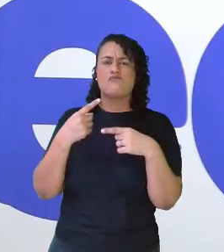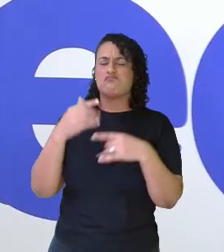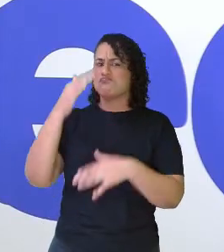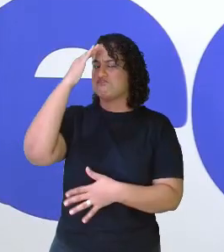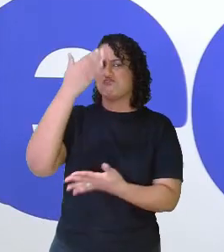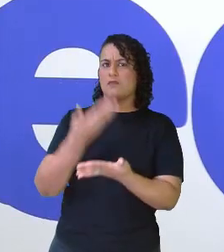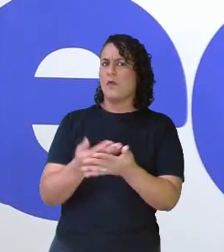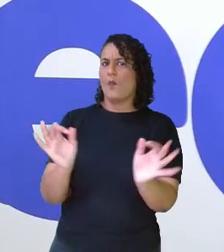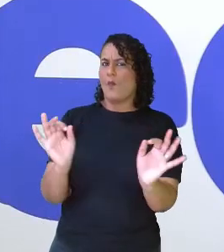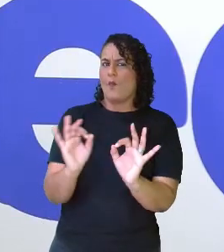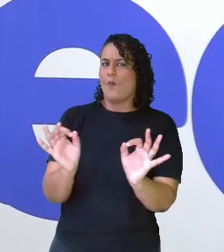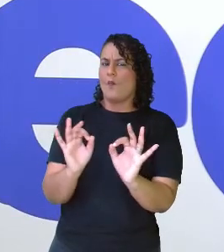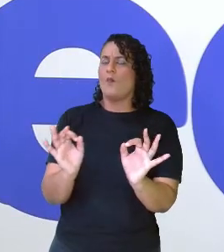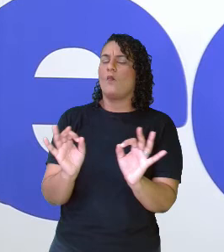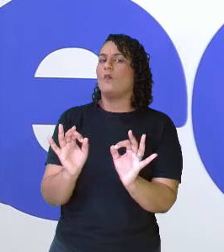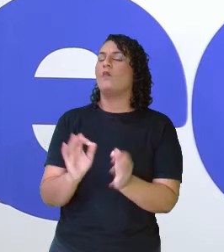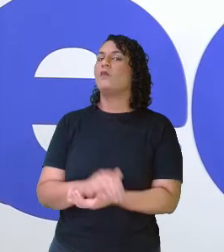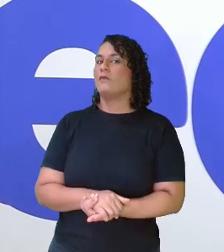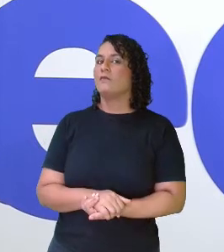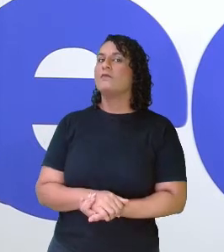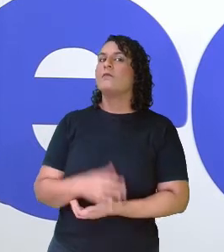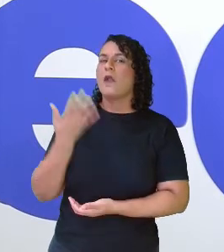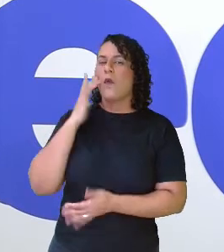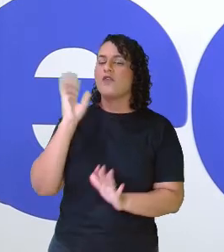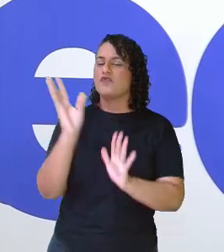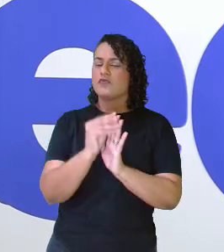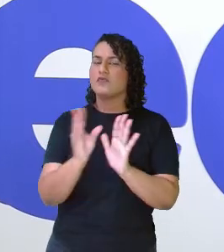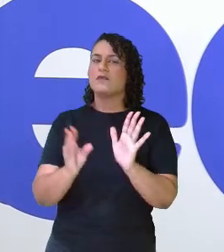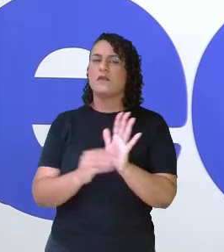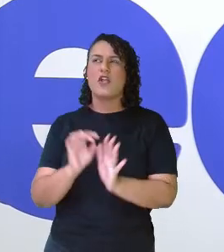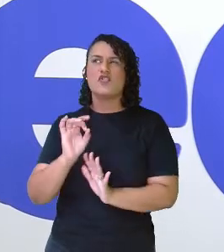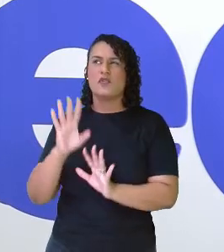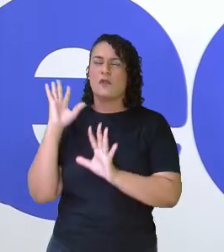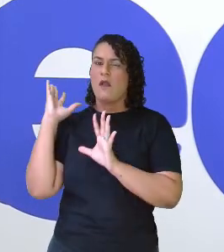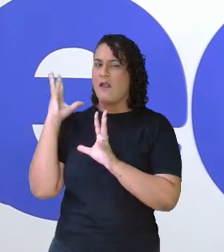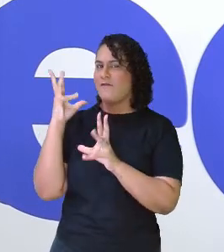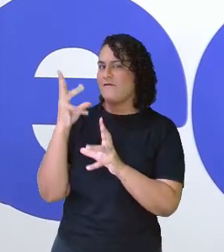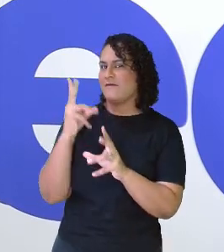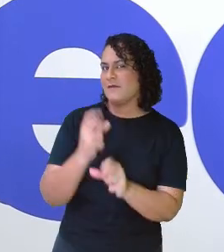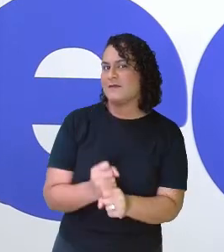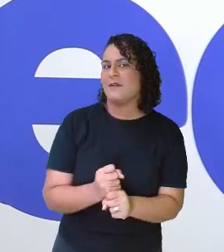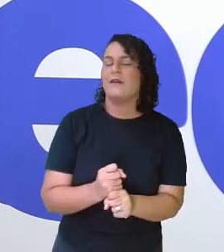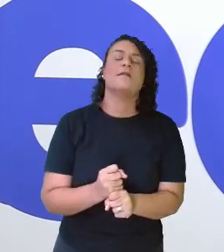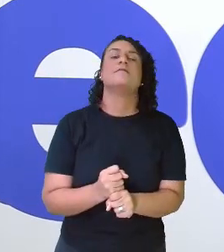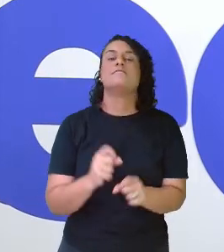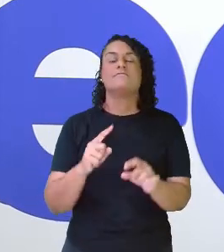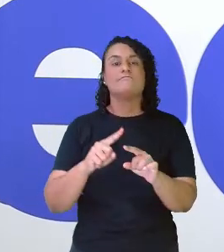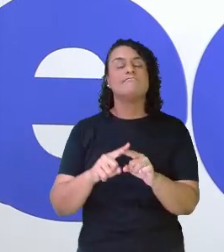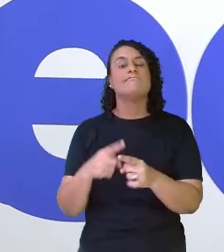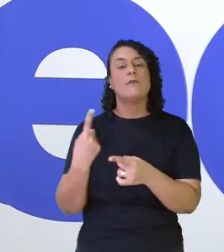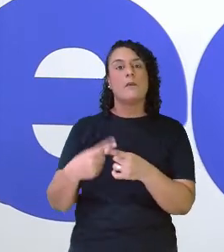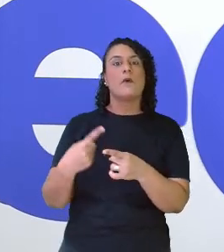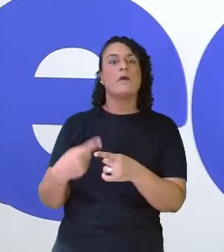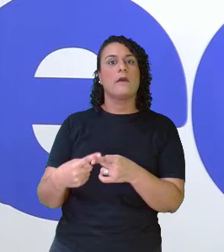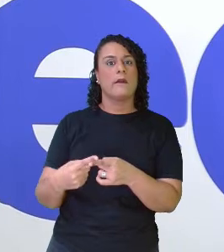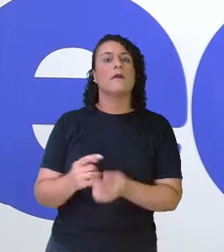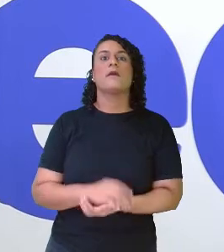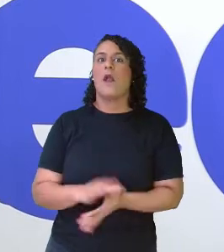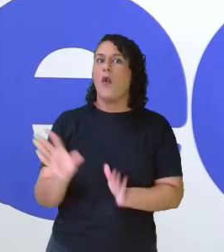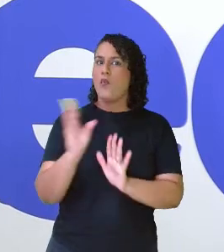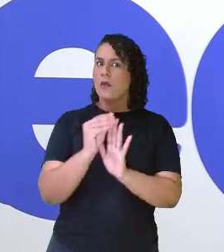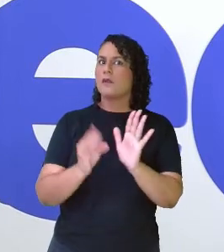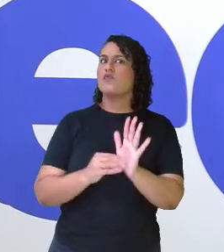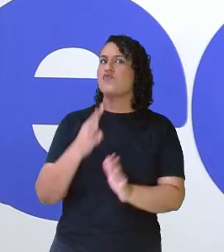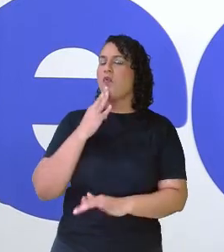que não, viu? Eu acho que esse assunto aí, eles estão só refrescando a mente, mas é um assunto que eles já dominam, eu